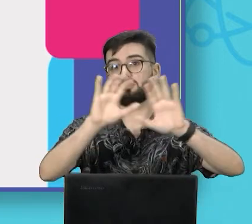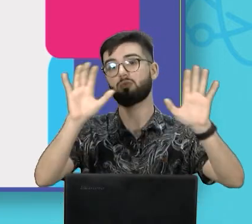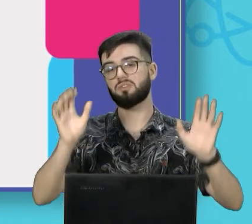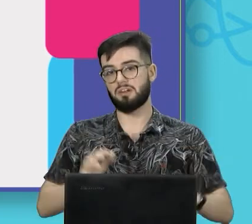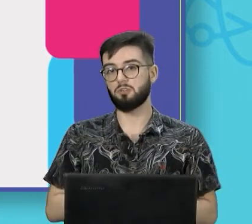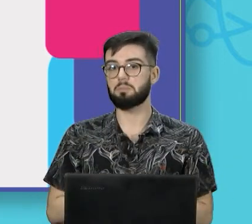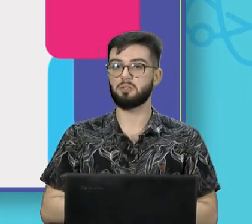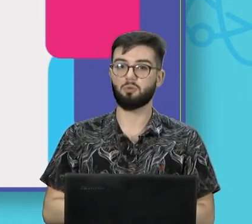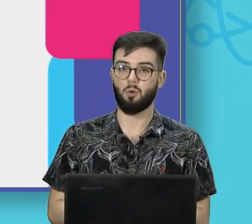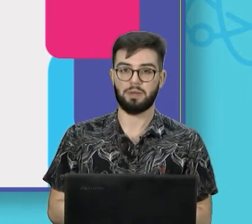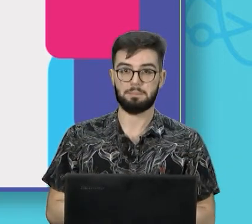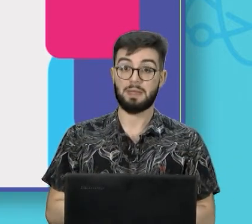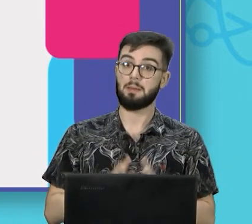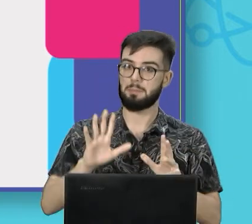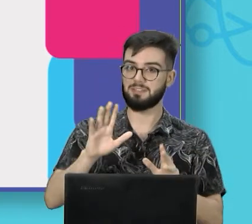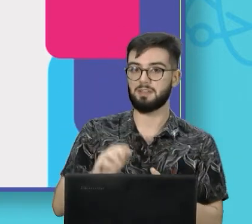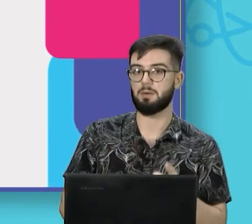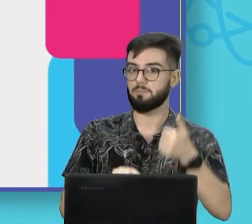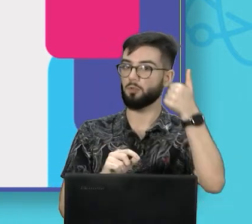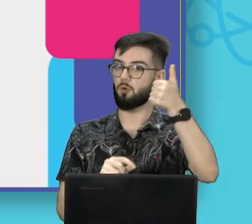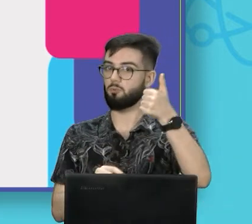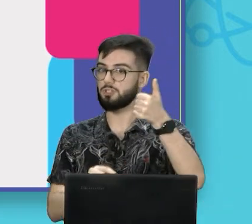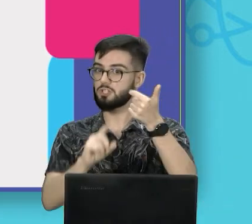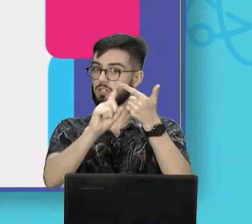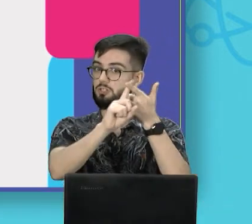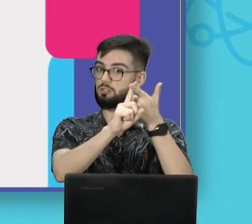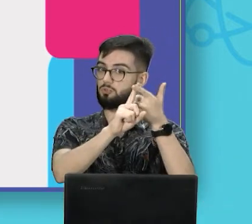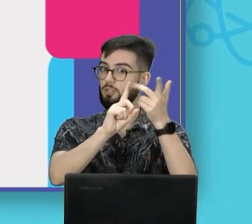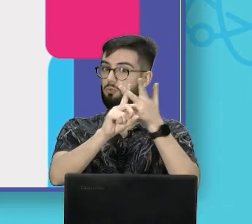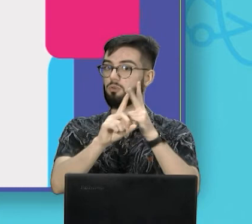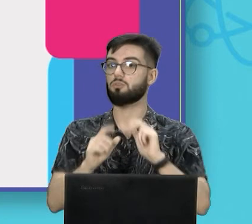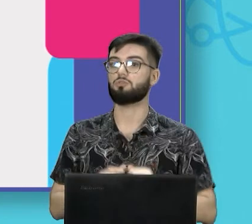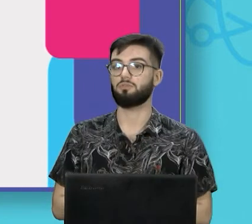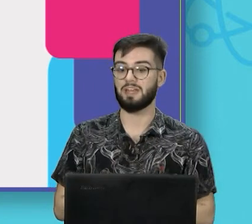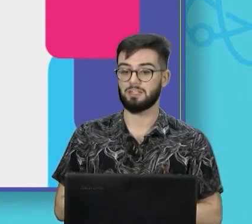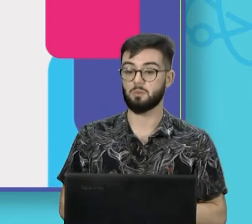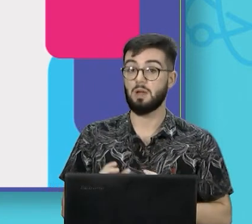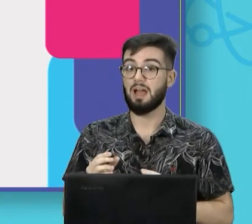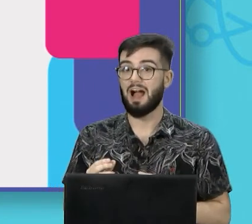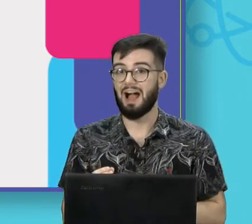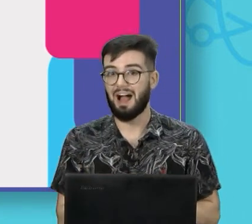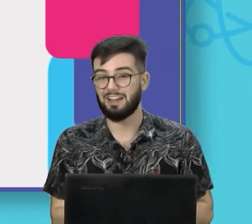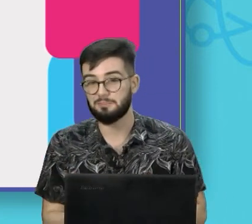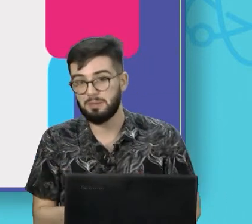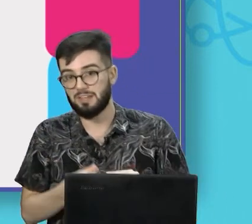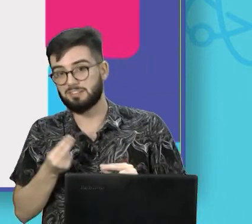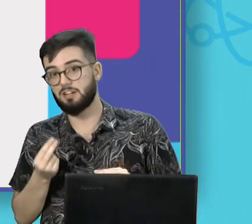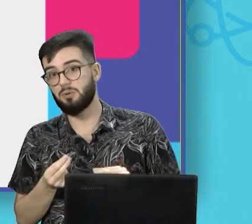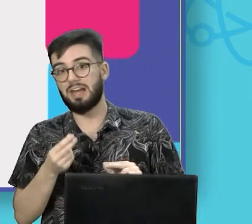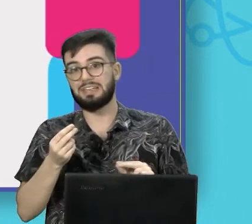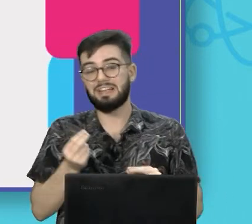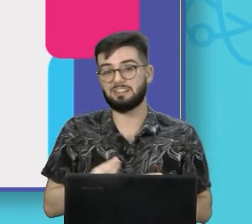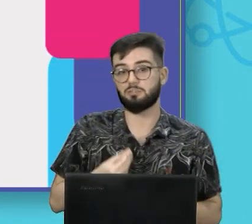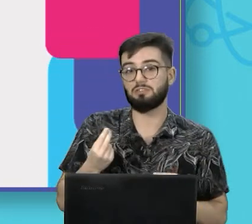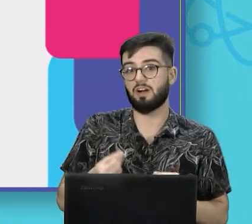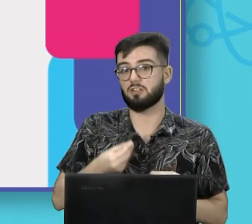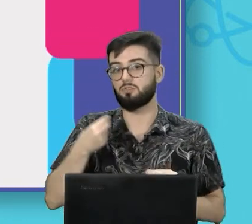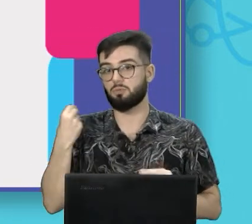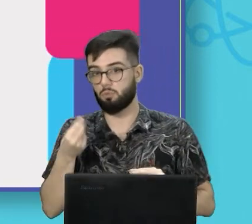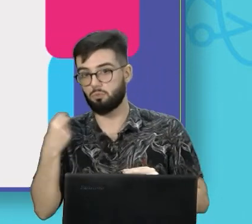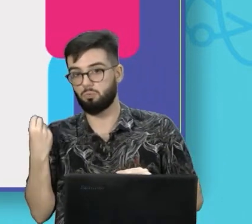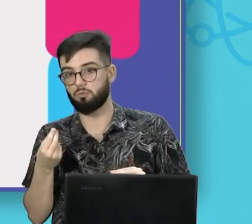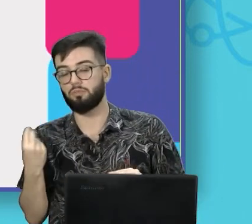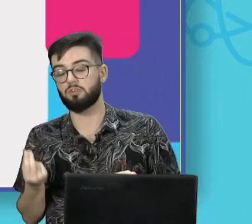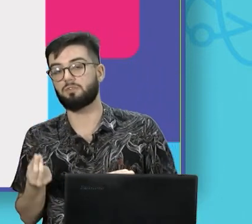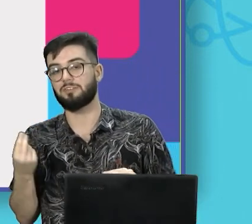os lares tudo estava no Plano Cohen perceba comunista judeu soviético a inspiração EA ligação